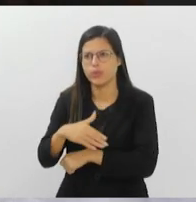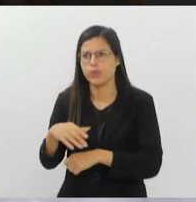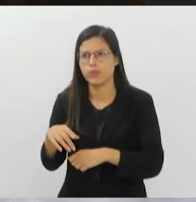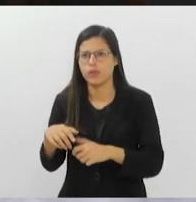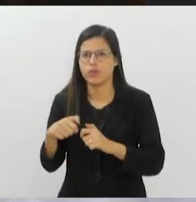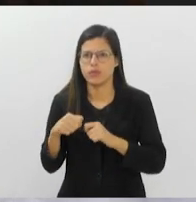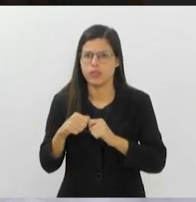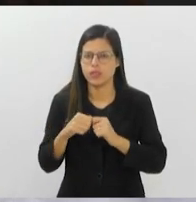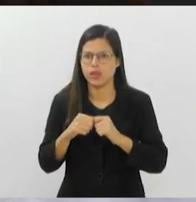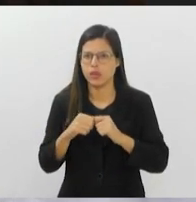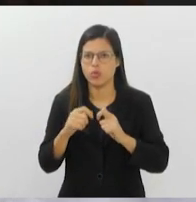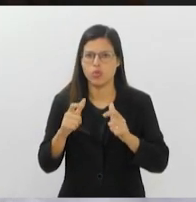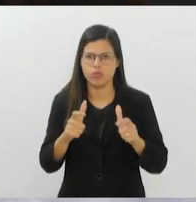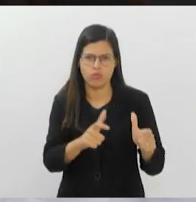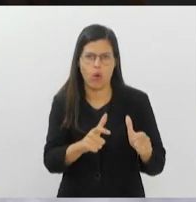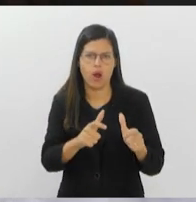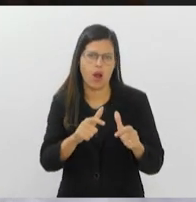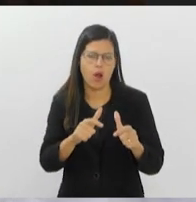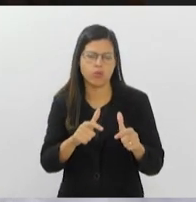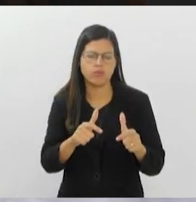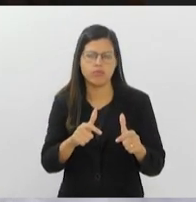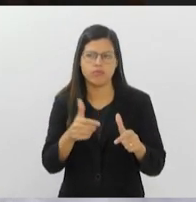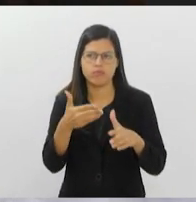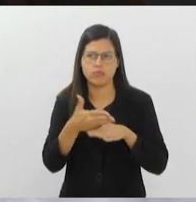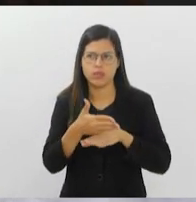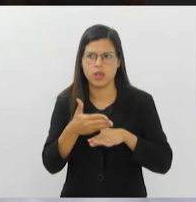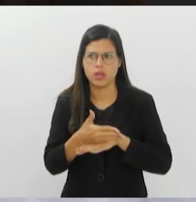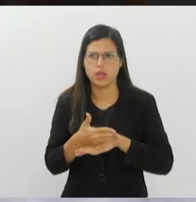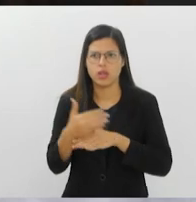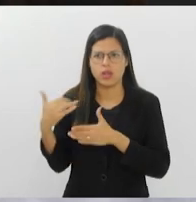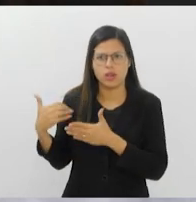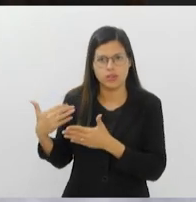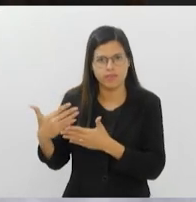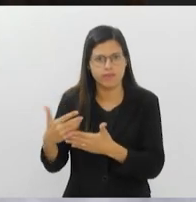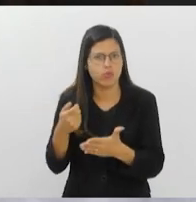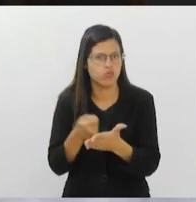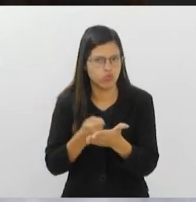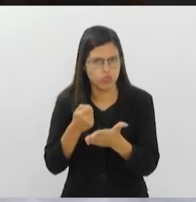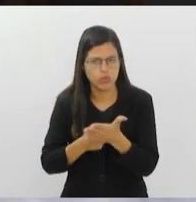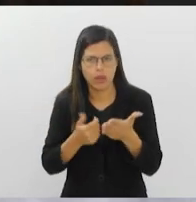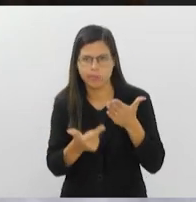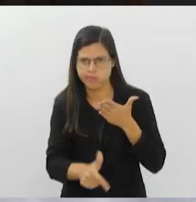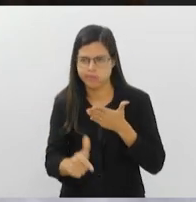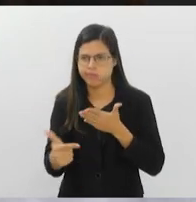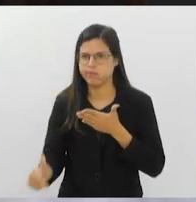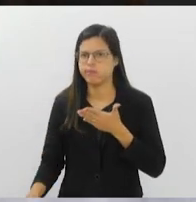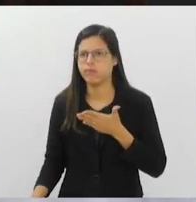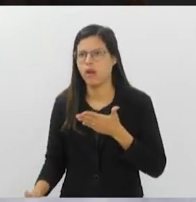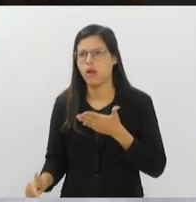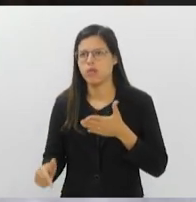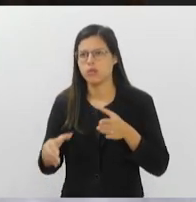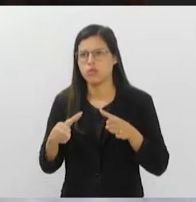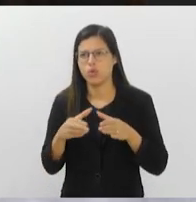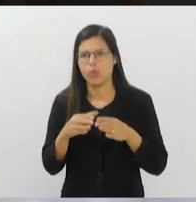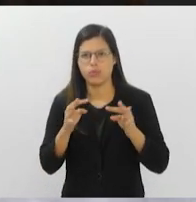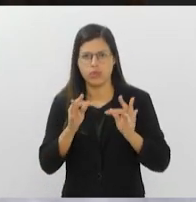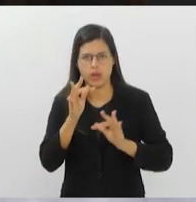abrigos. E de lá para cá, a gente tem se deparado com uma luta atrás da outra. As comunidades terapêuticas,